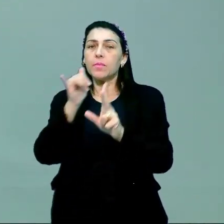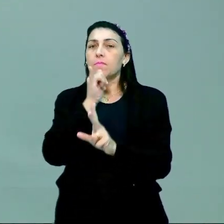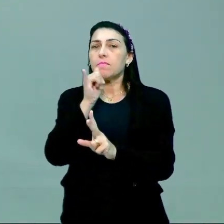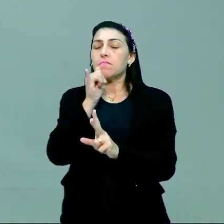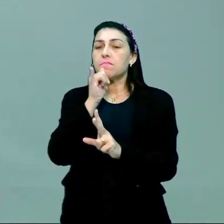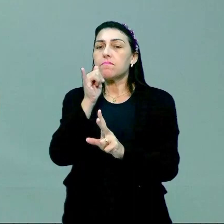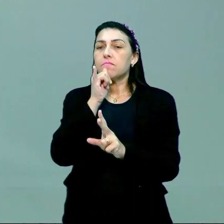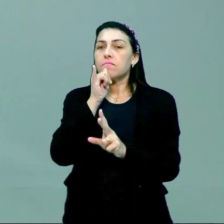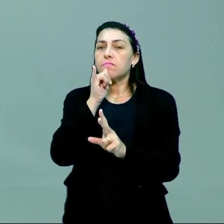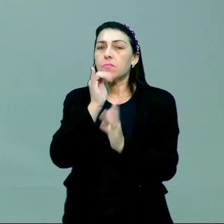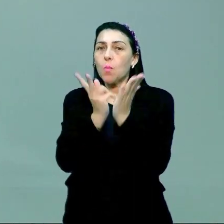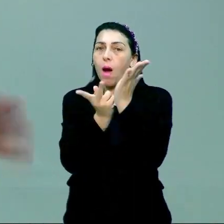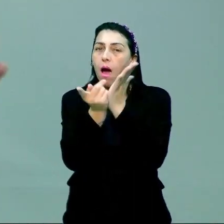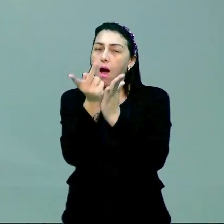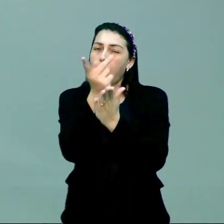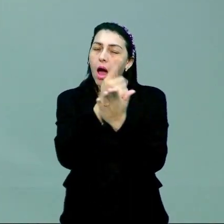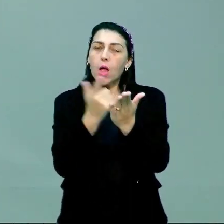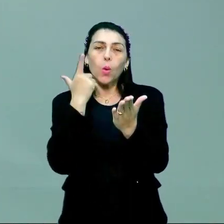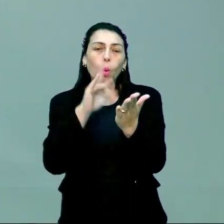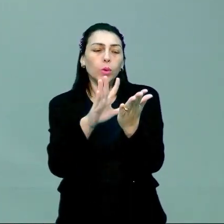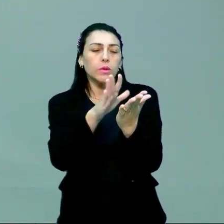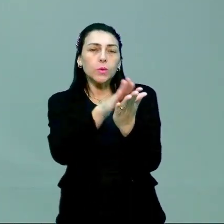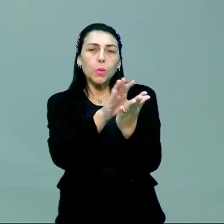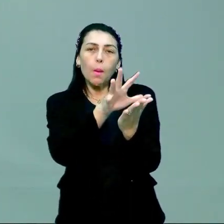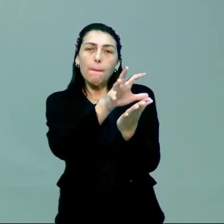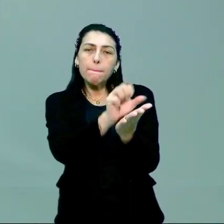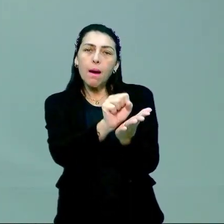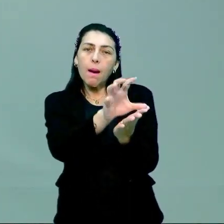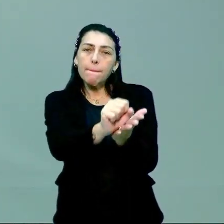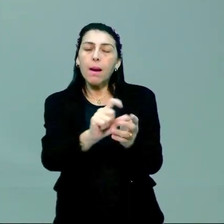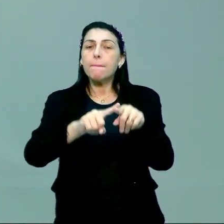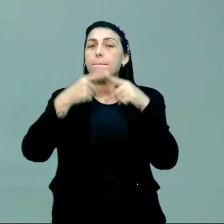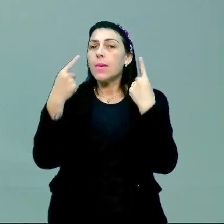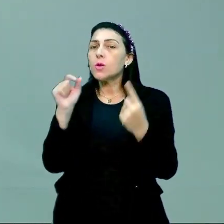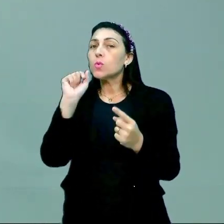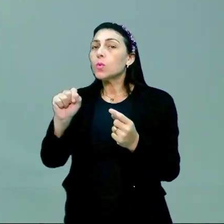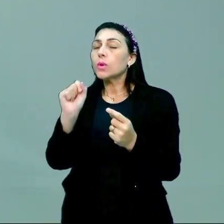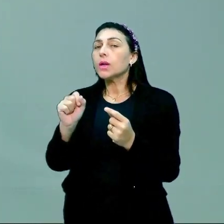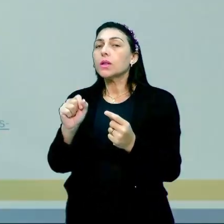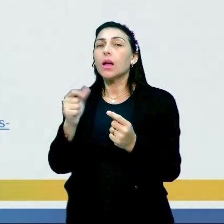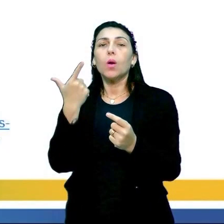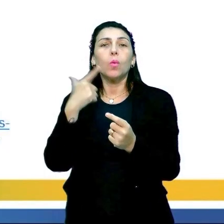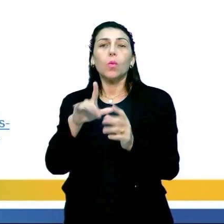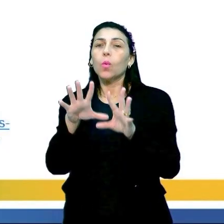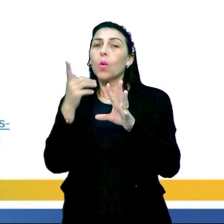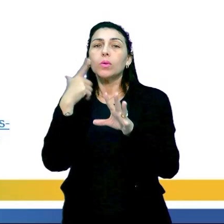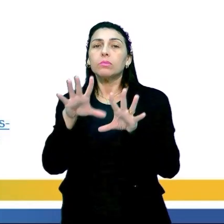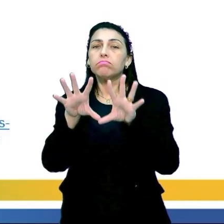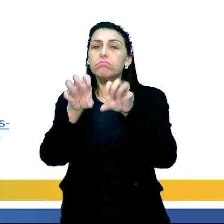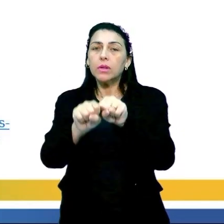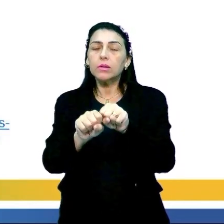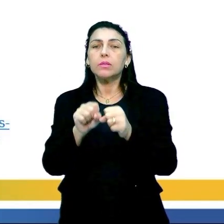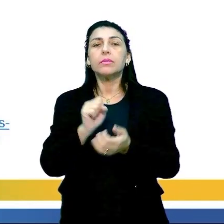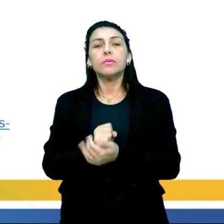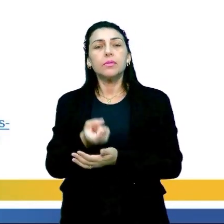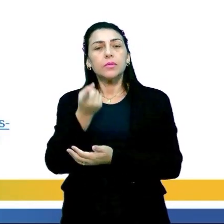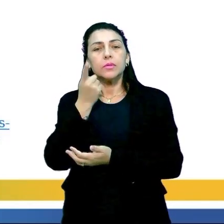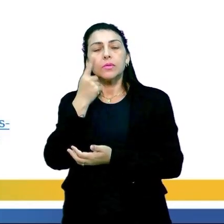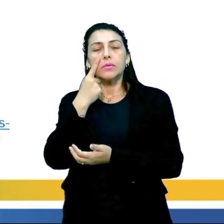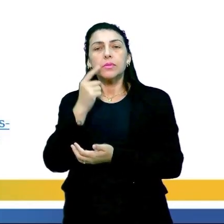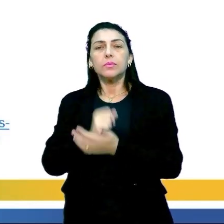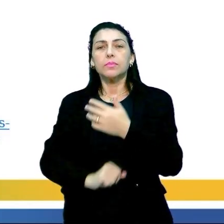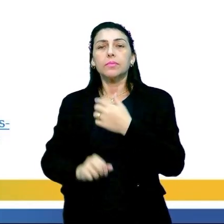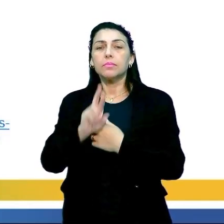uma obra de arte, que eu consigo tocá-la, né? Mas aquilo que é imaterial, não. Vamos observar